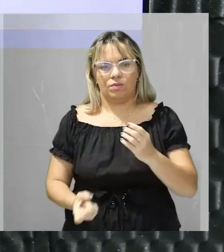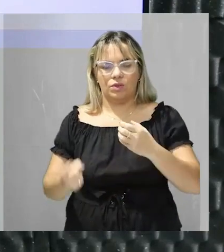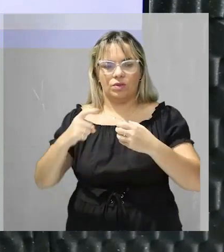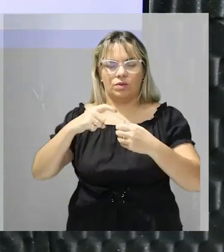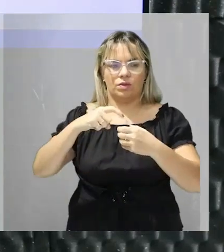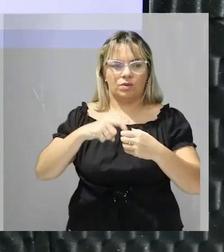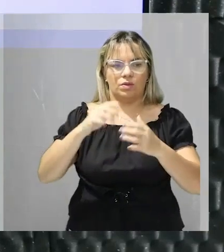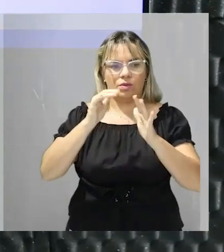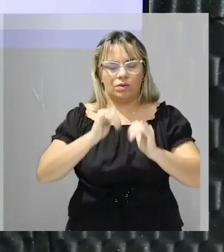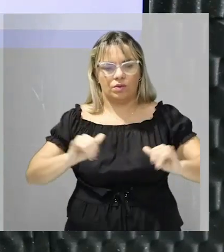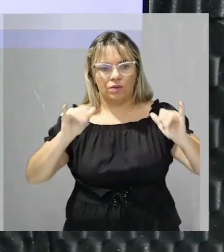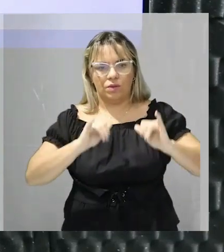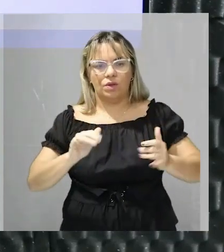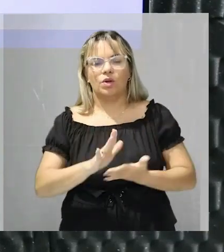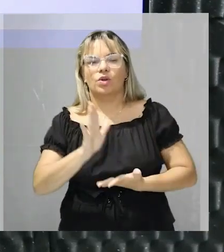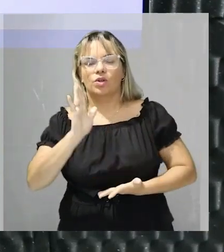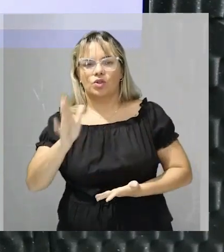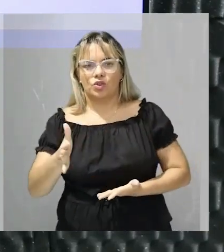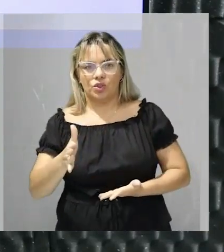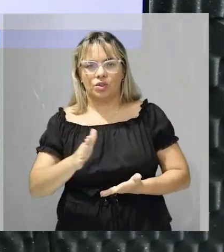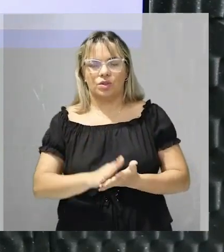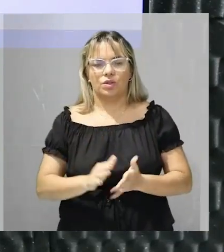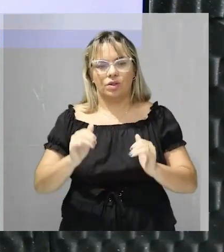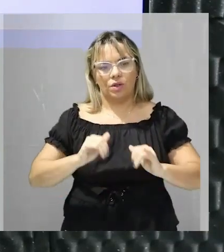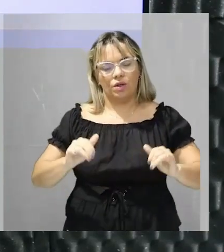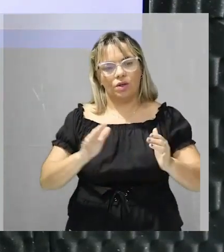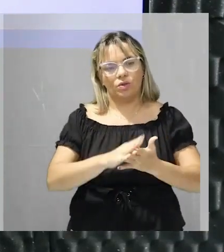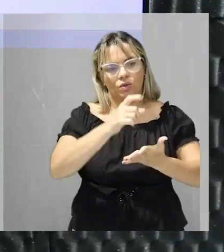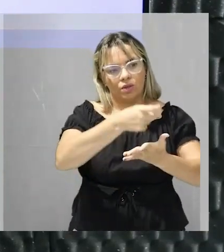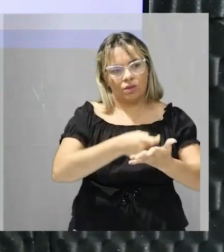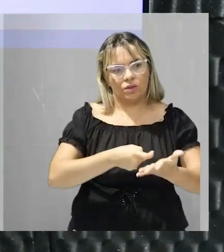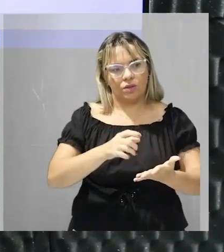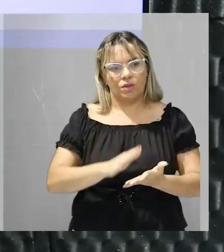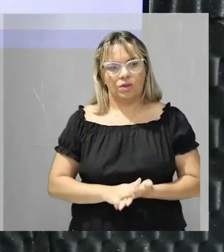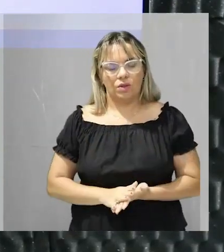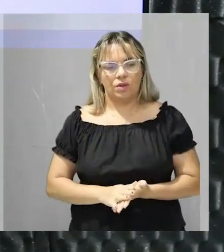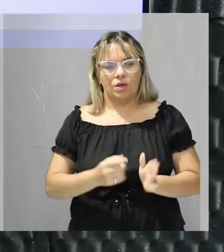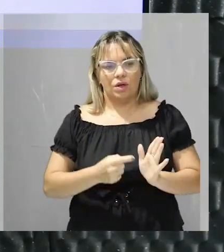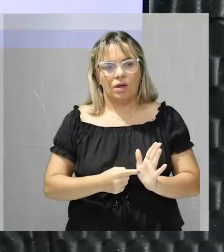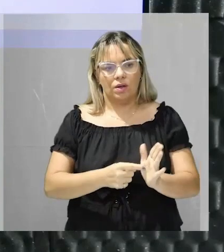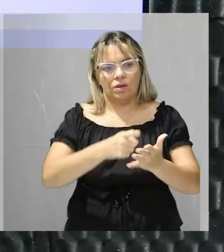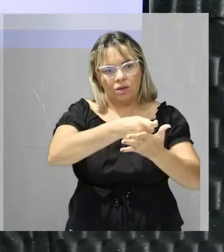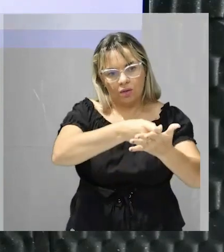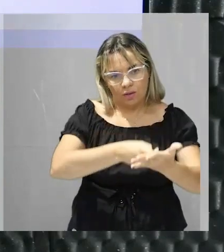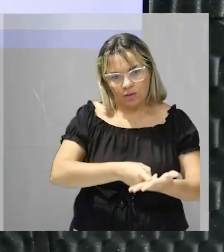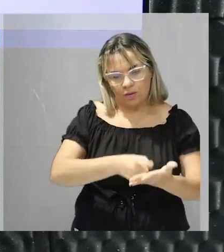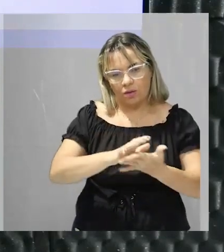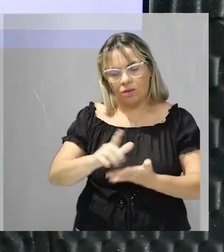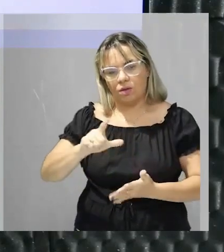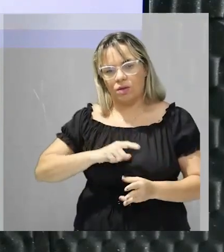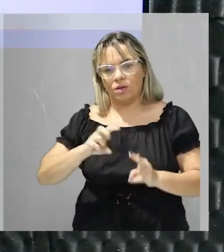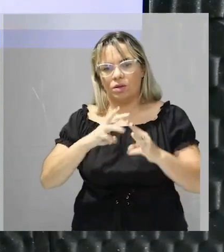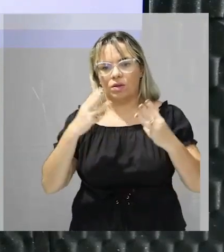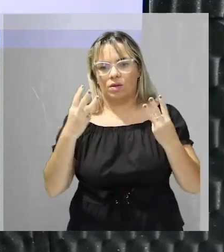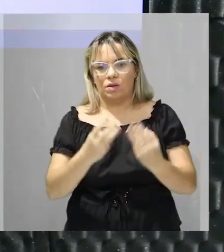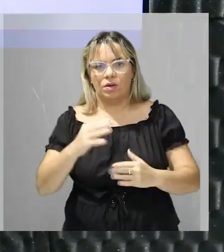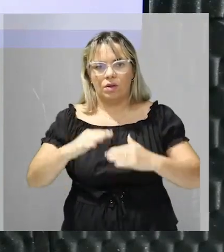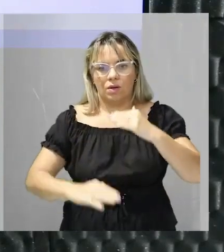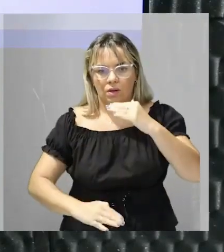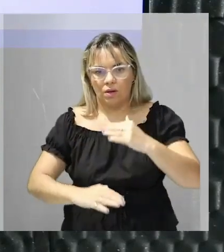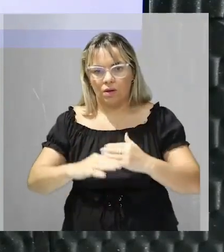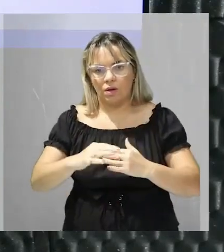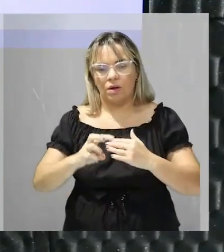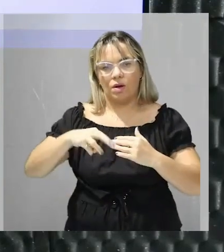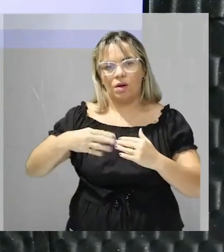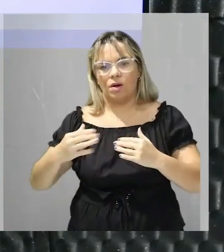Na verdade uma informação que já foi passada né no enunciado aí ó o enunciado da questão temos que a massa média dos Coelhos